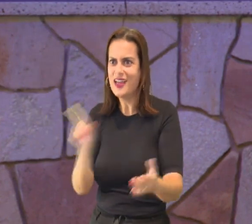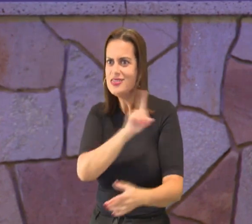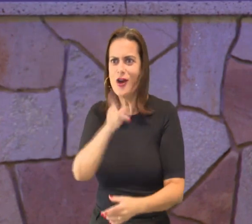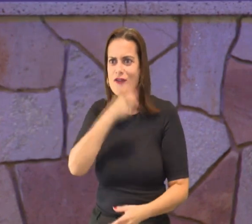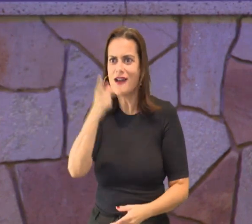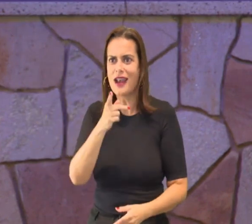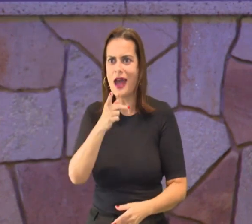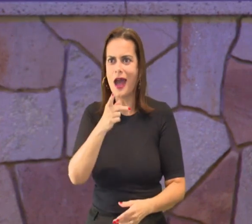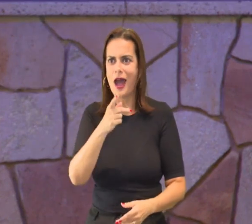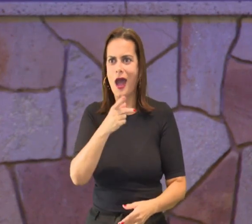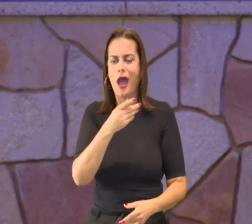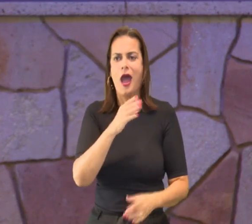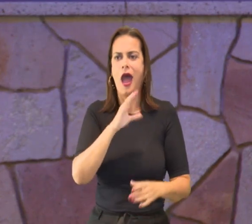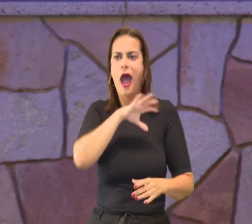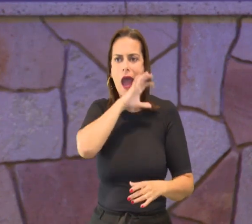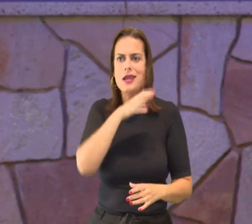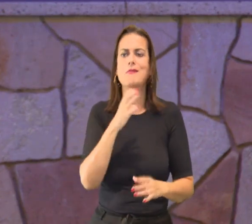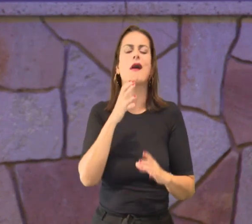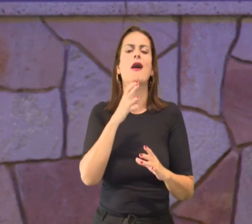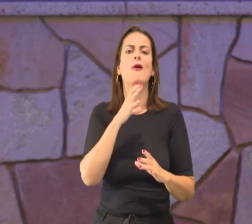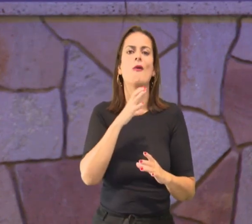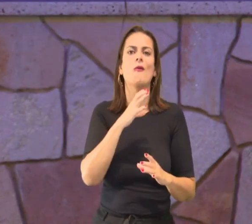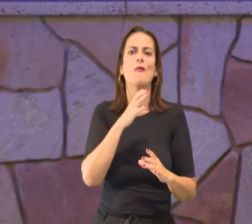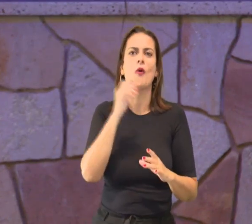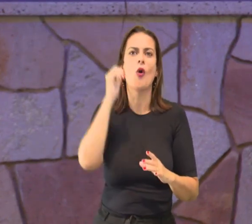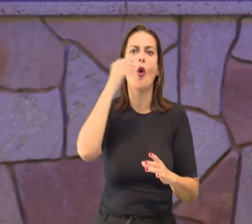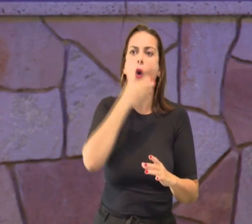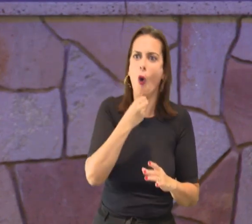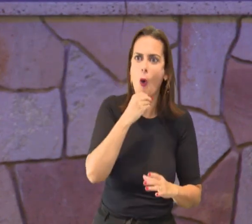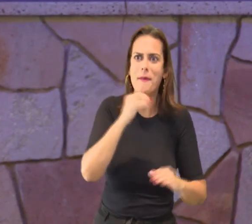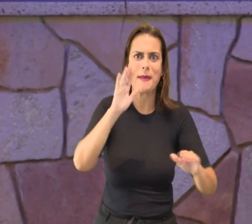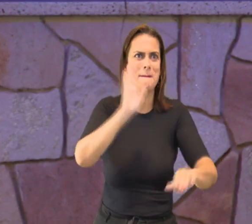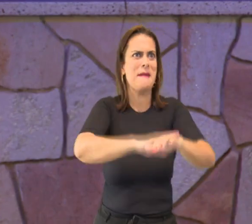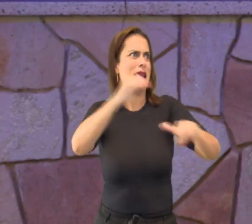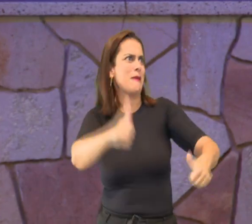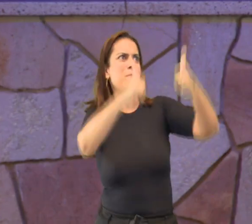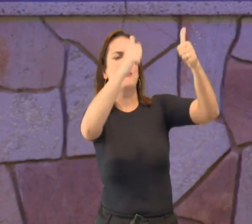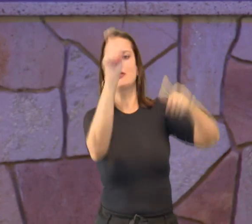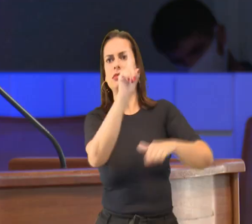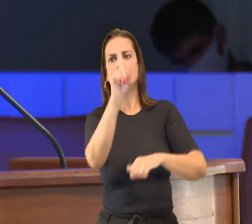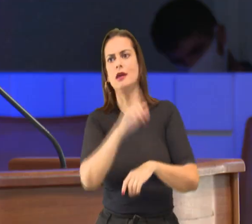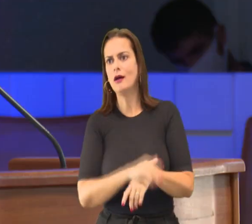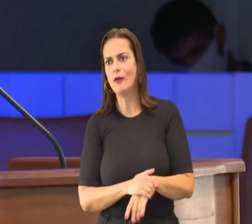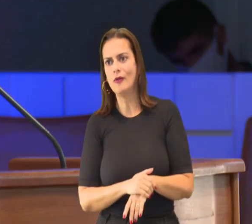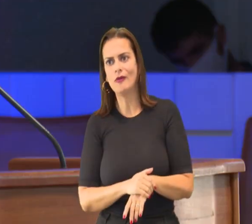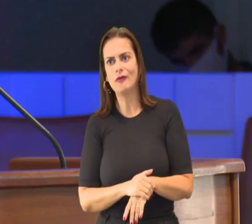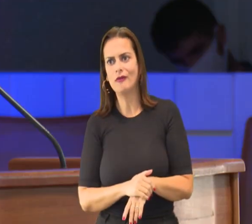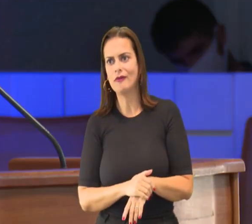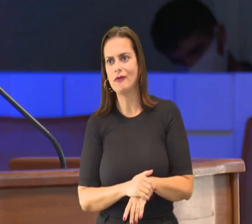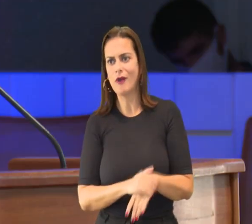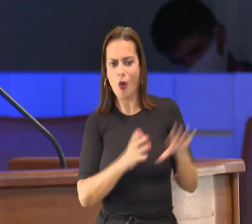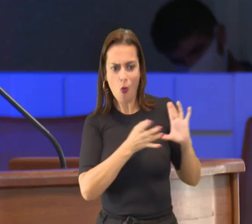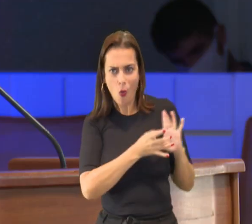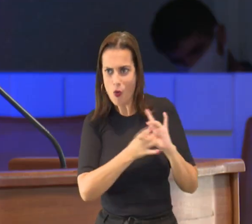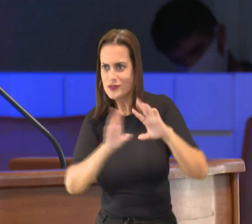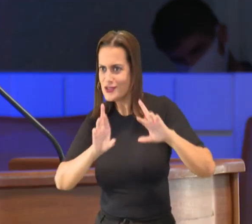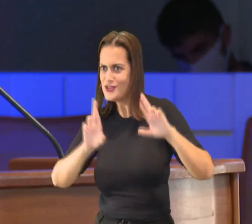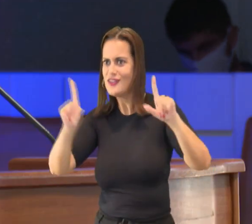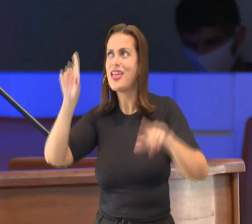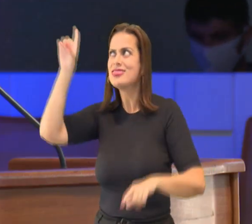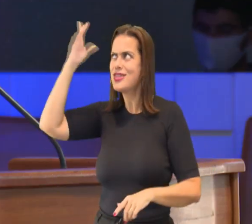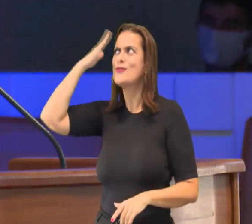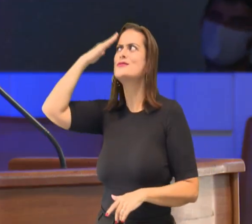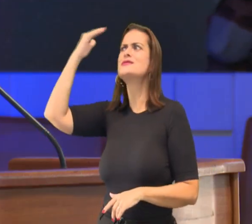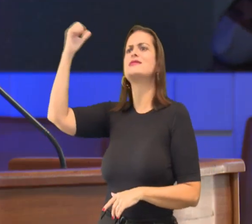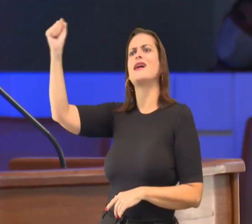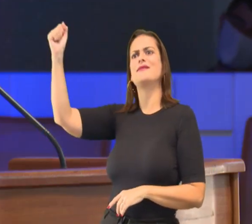mais importante, até porque aqui o macho tem que morrer, né? Mas não é neste sentido. Nesta sabedoria